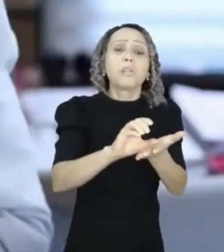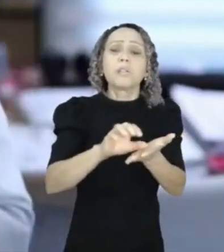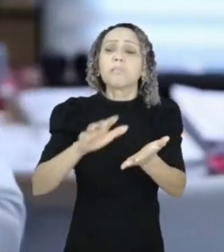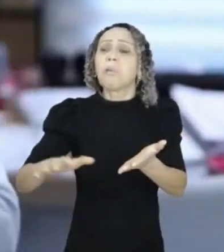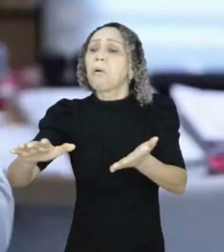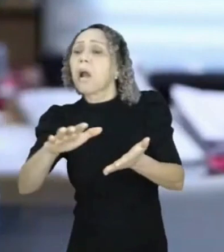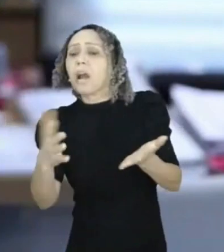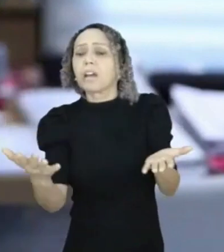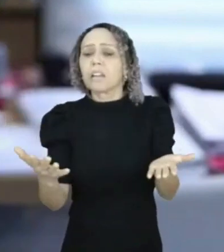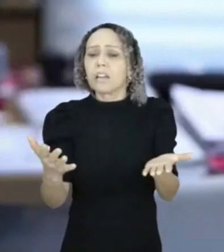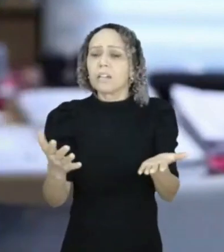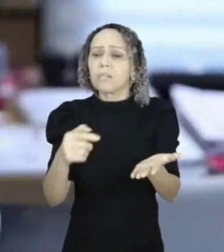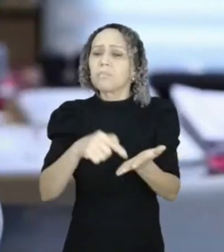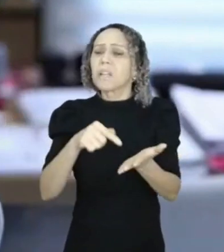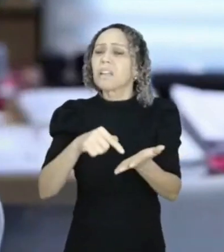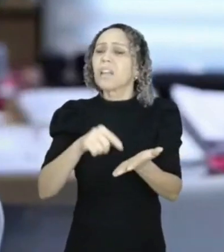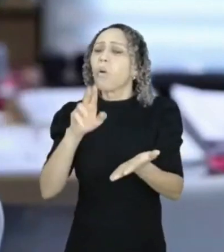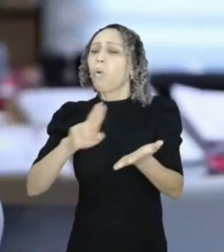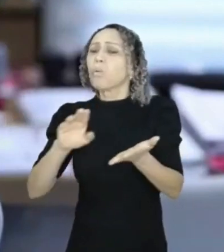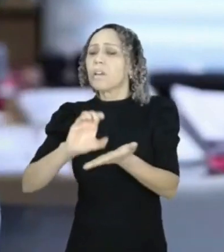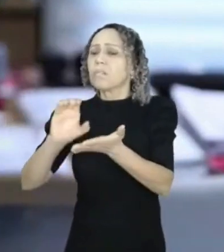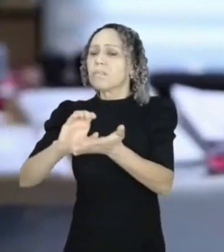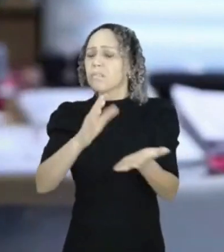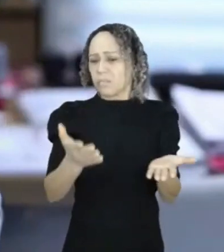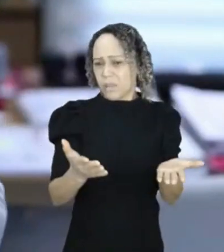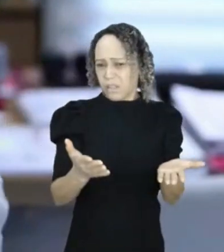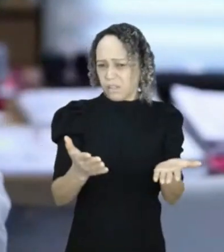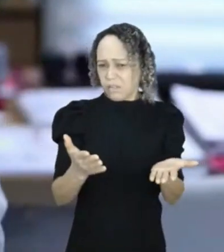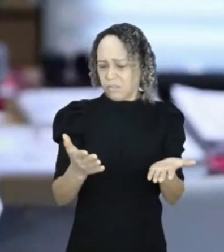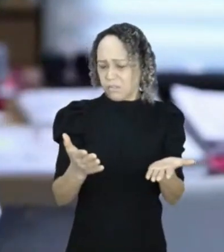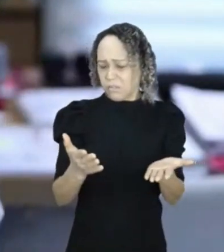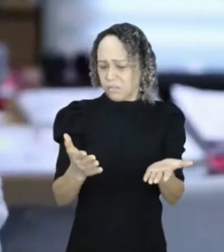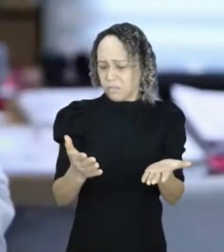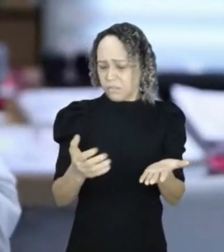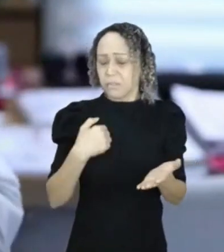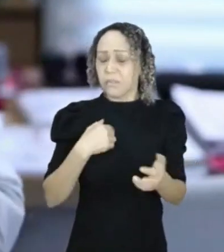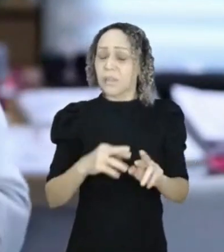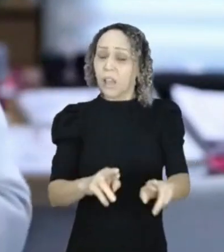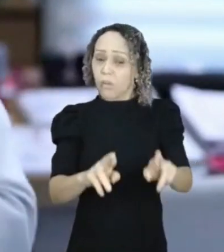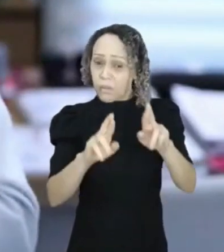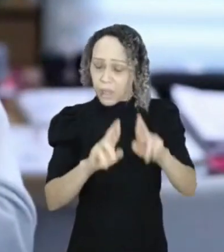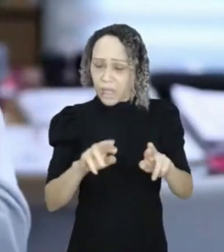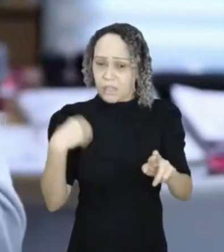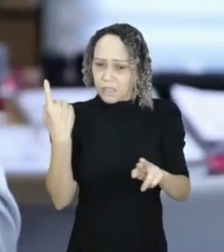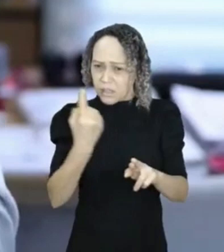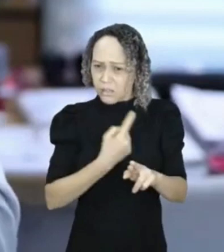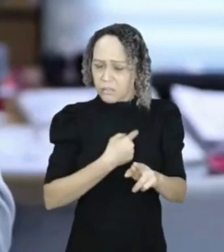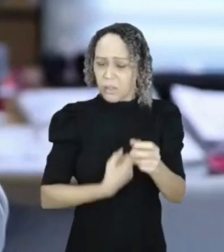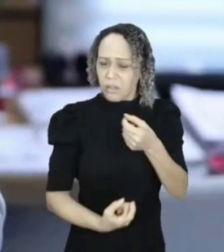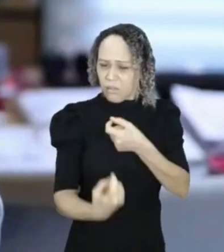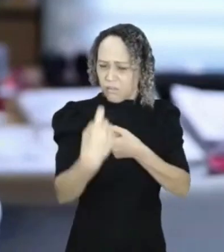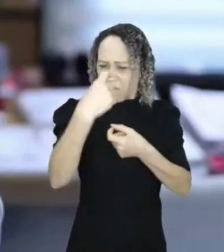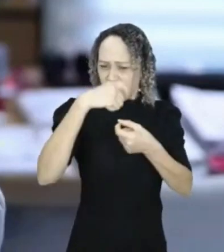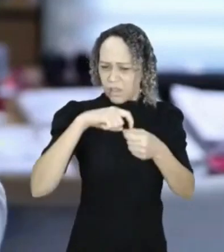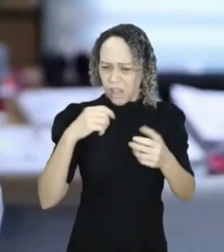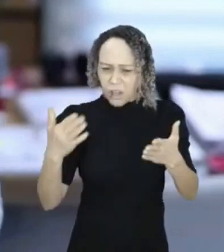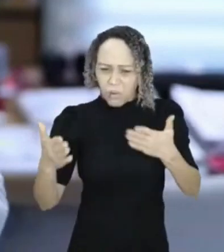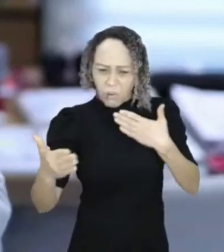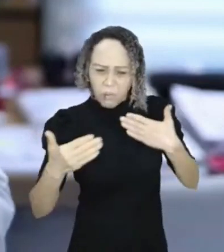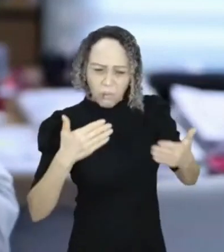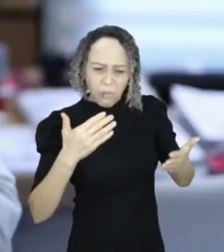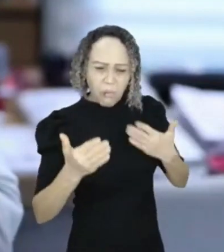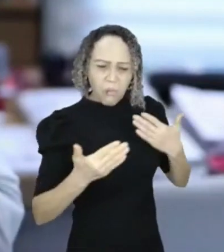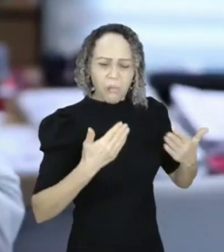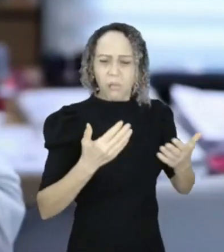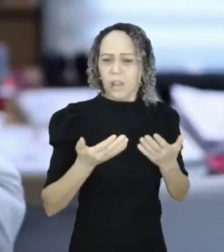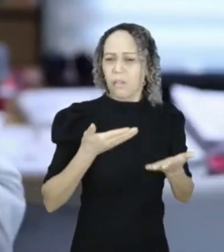fica melhor para o senador e fica melhor para todo mundo. Eu espero que a gente consiga restabelecer uma relação civilizada